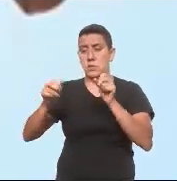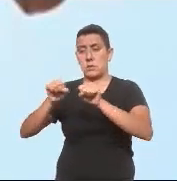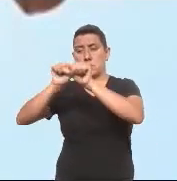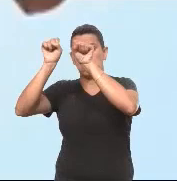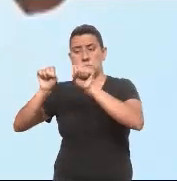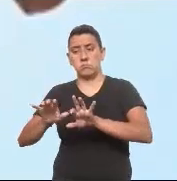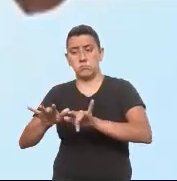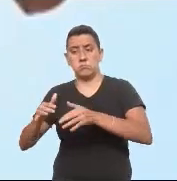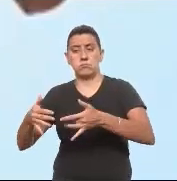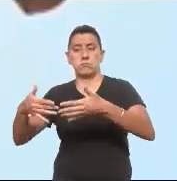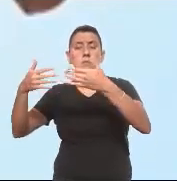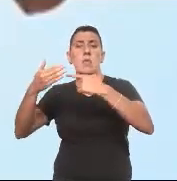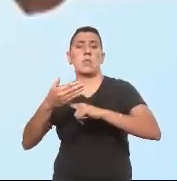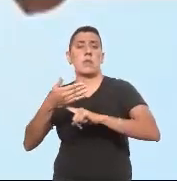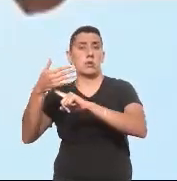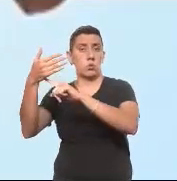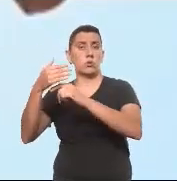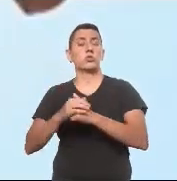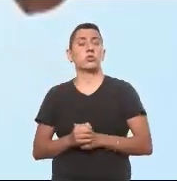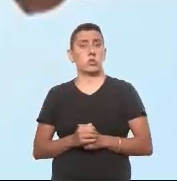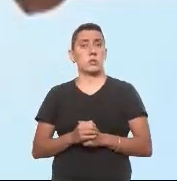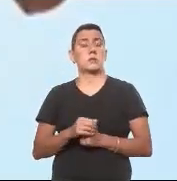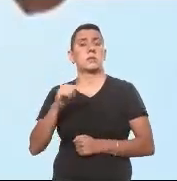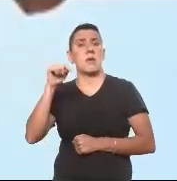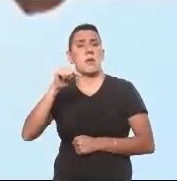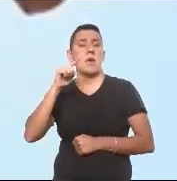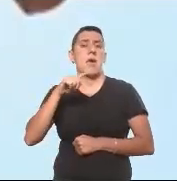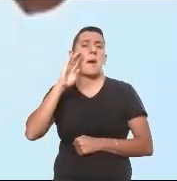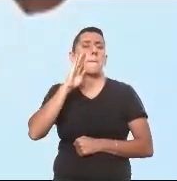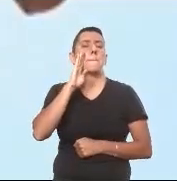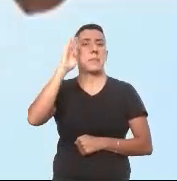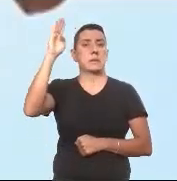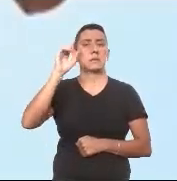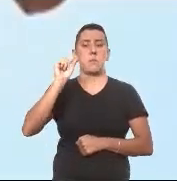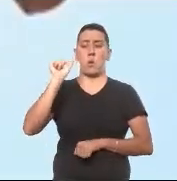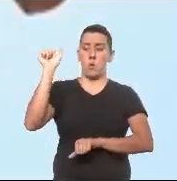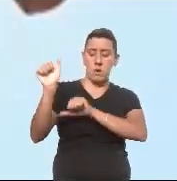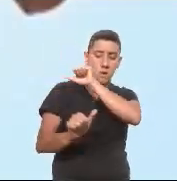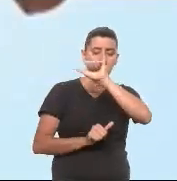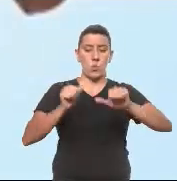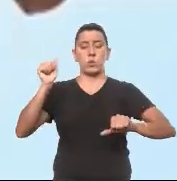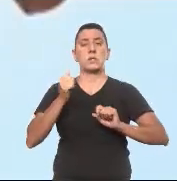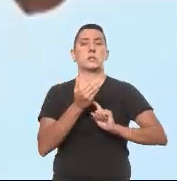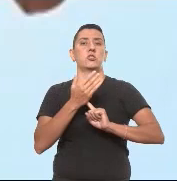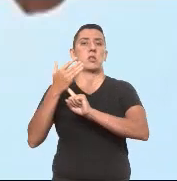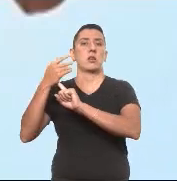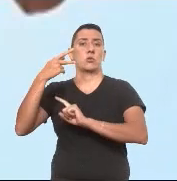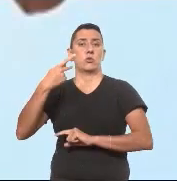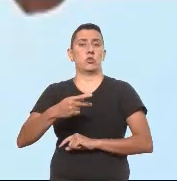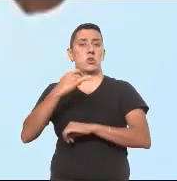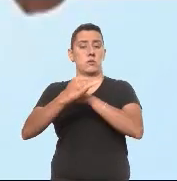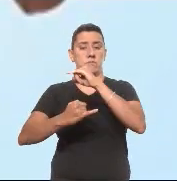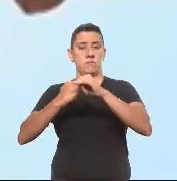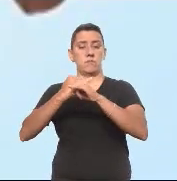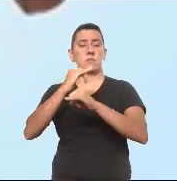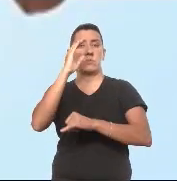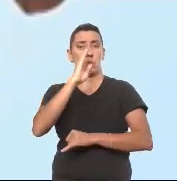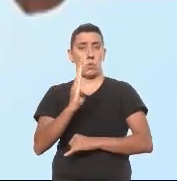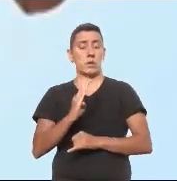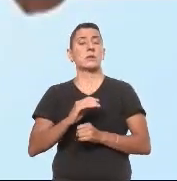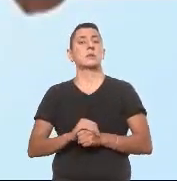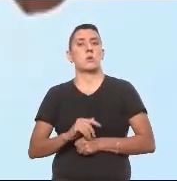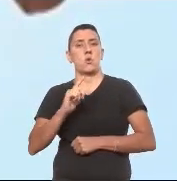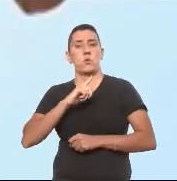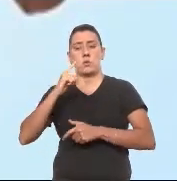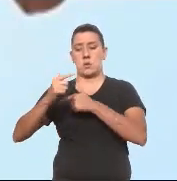fabricação do país a empresa é uma peça-chave na transformação digital do Brasil atuamos como inovadoras soluções